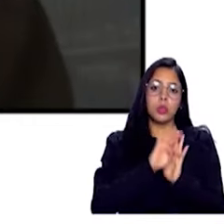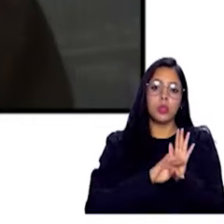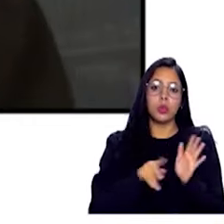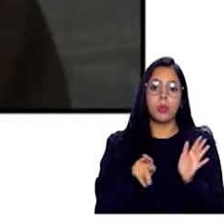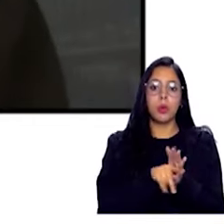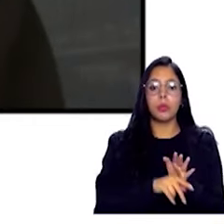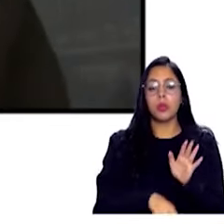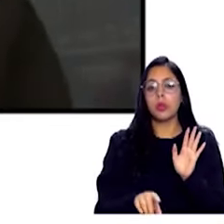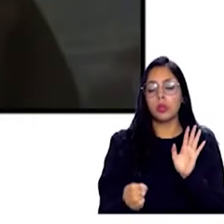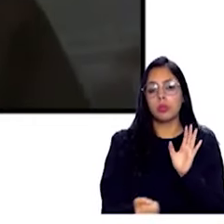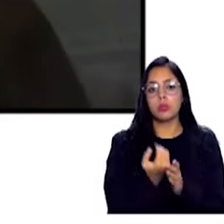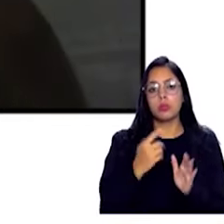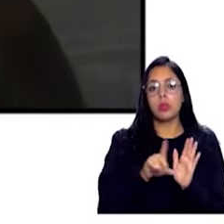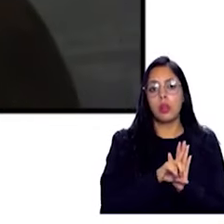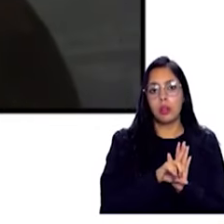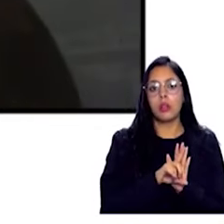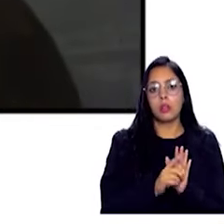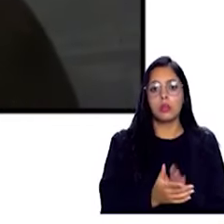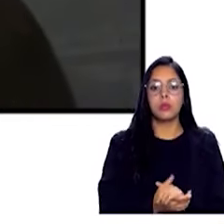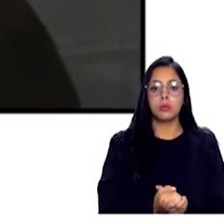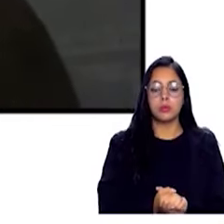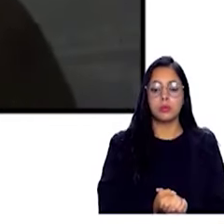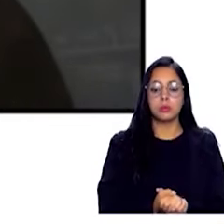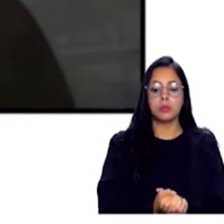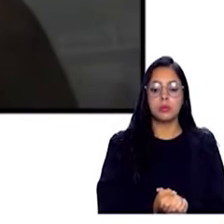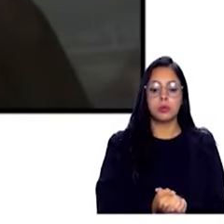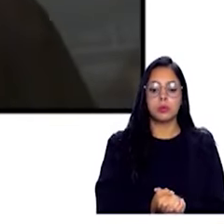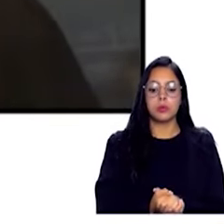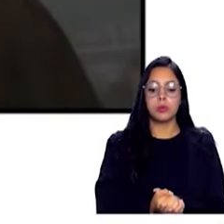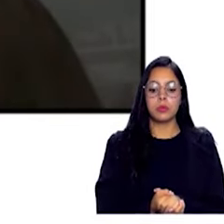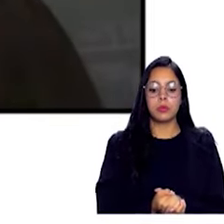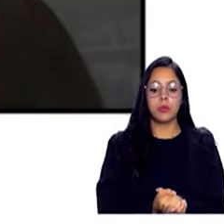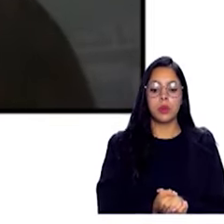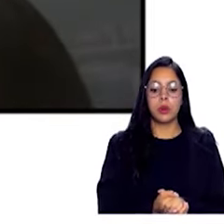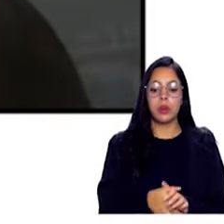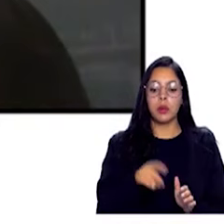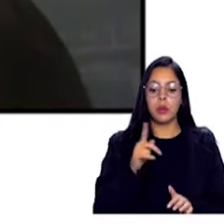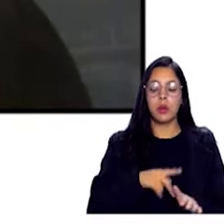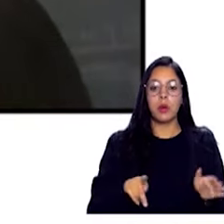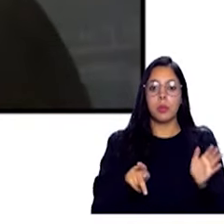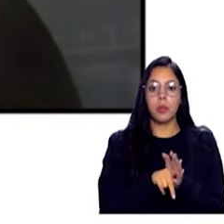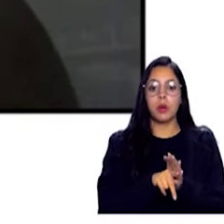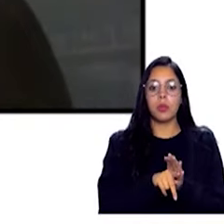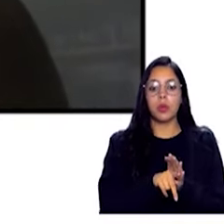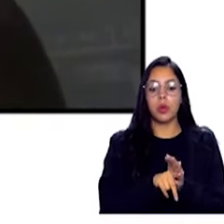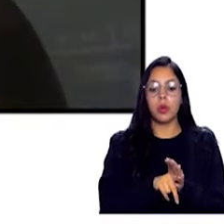texto do direito posto né essa então era a tal função nomofilácica